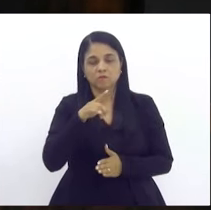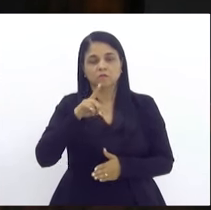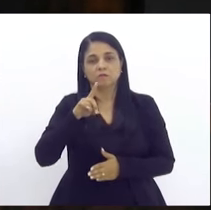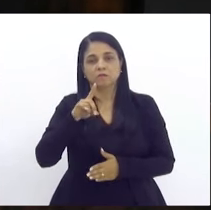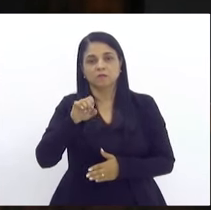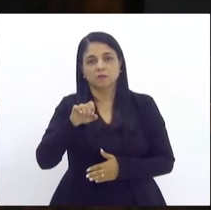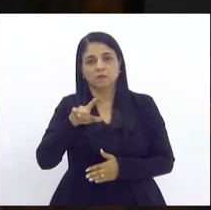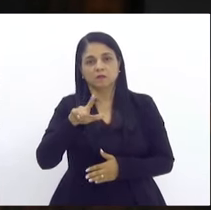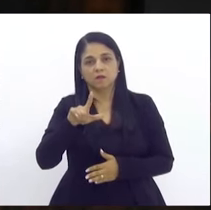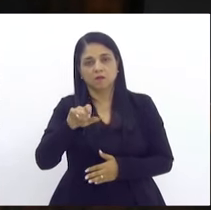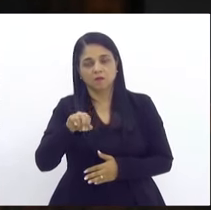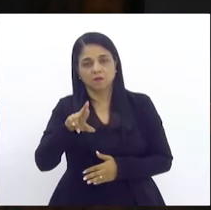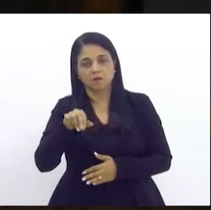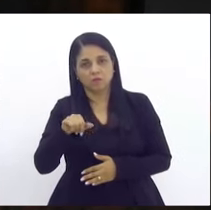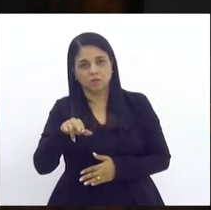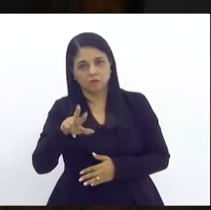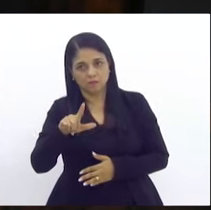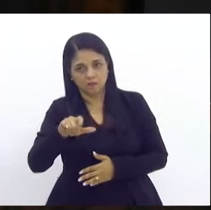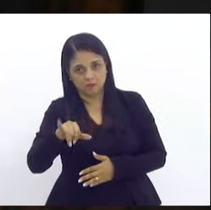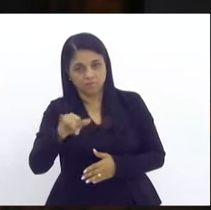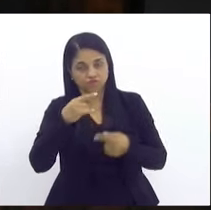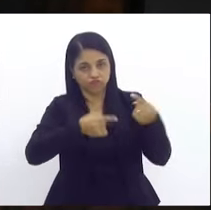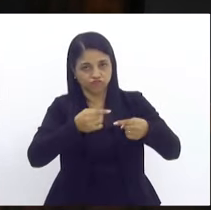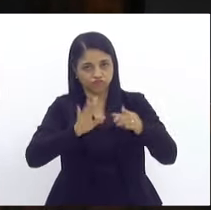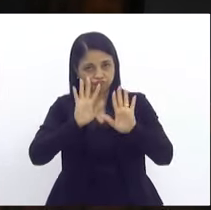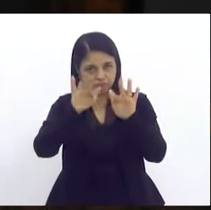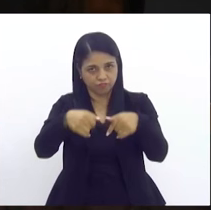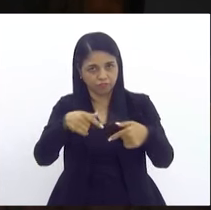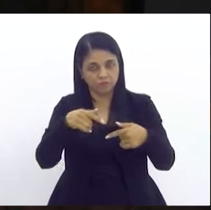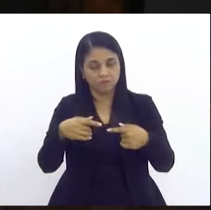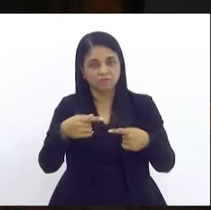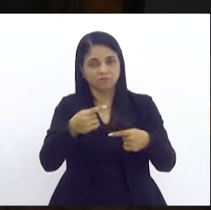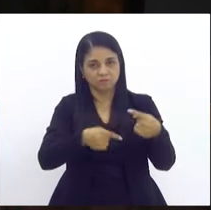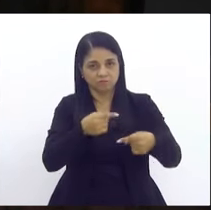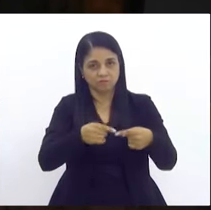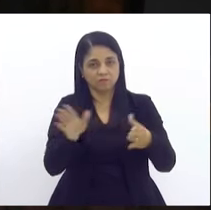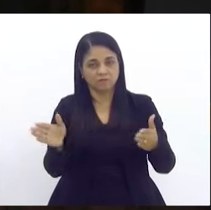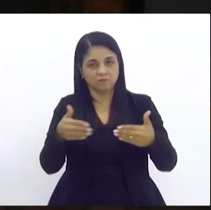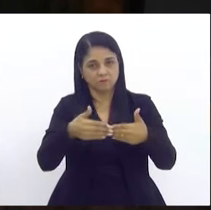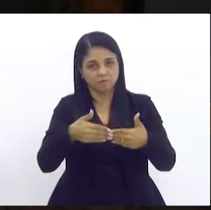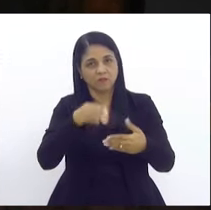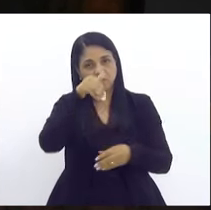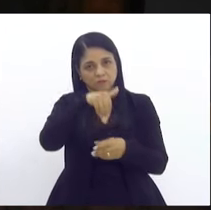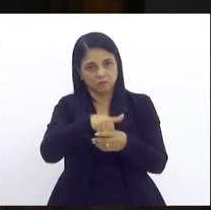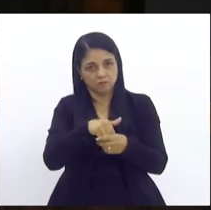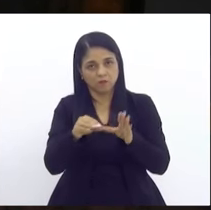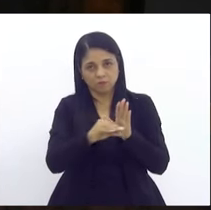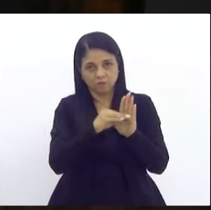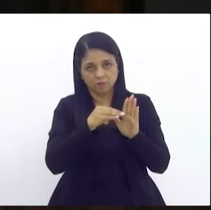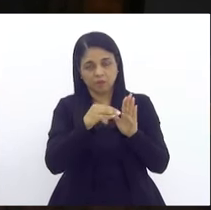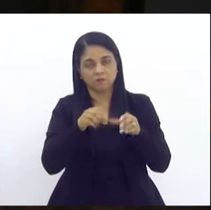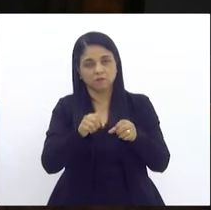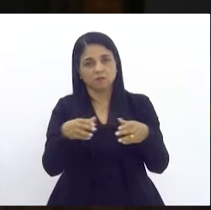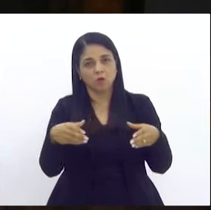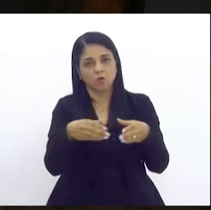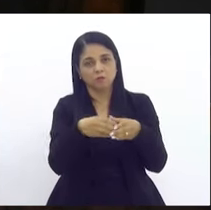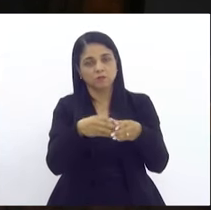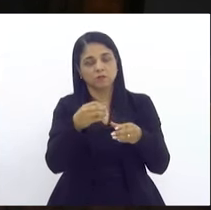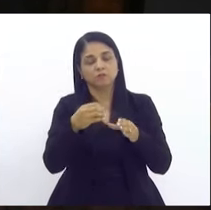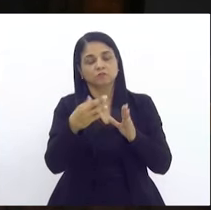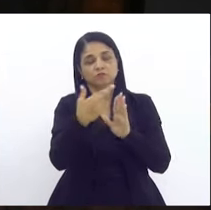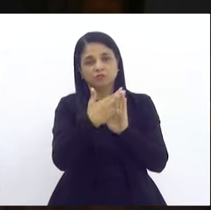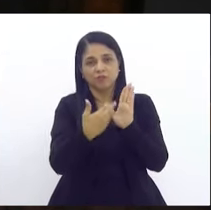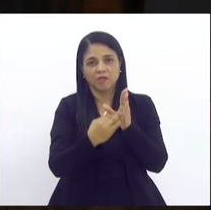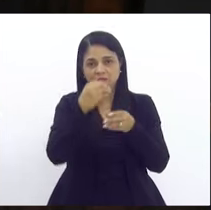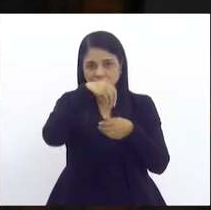Delaroli. Em discussão, não havendo quem queira discutir, encerrada a discussão. Em votação, as emendas da Comissão de Normas Internas.